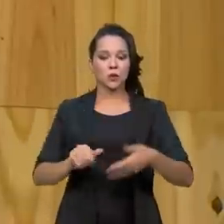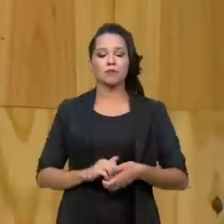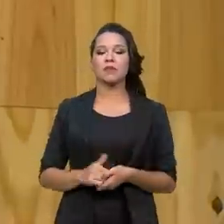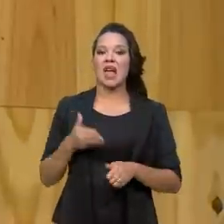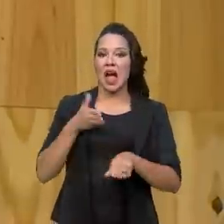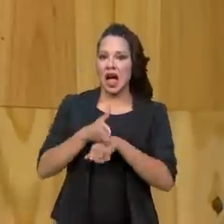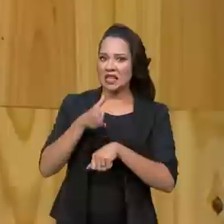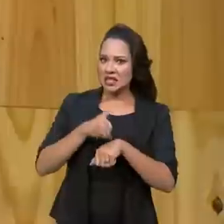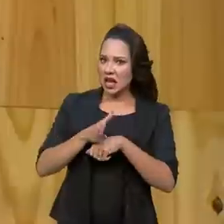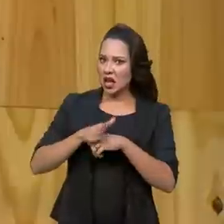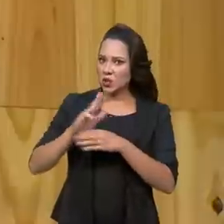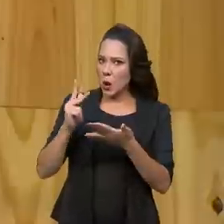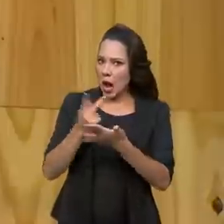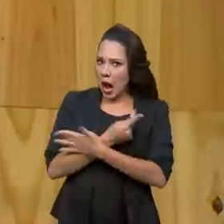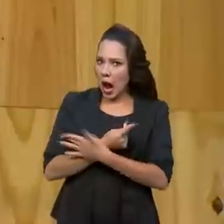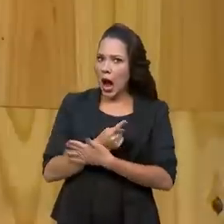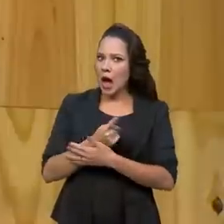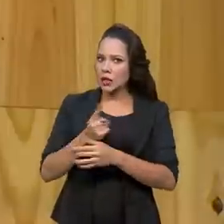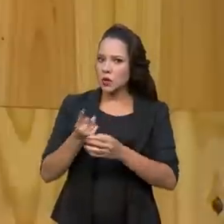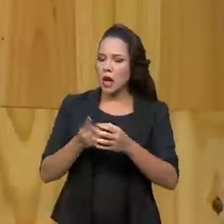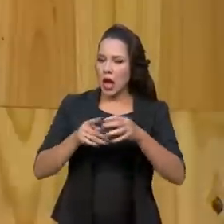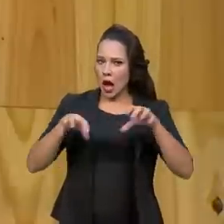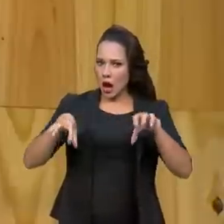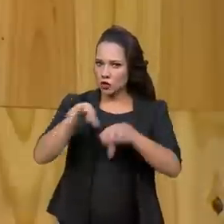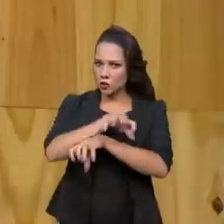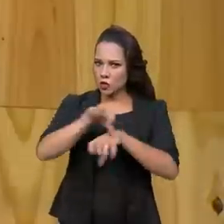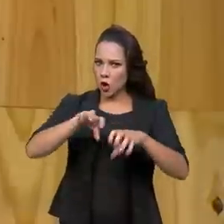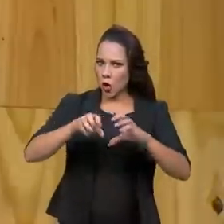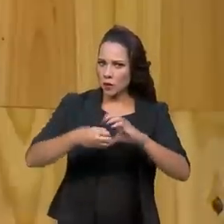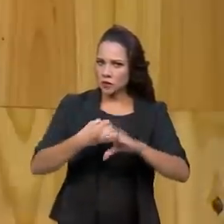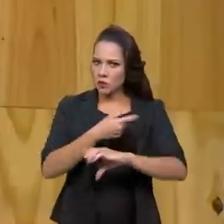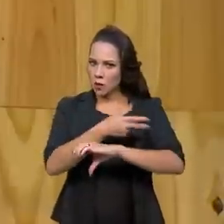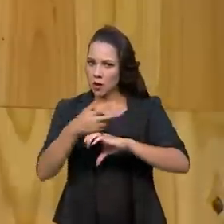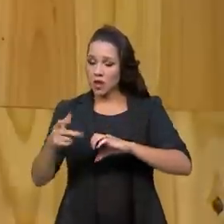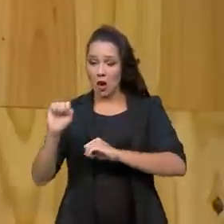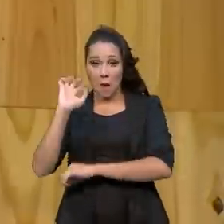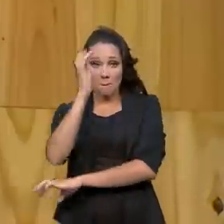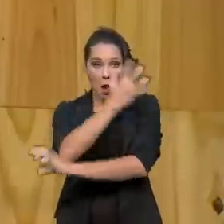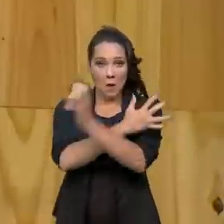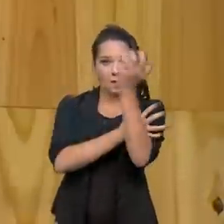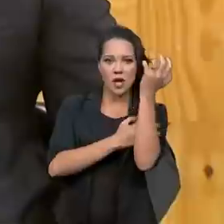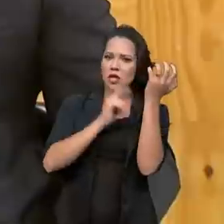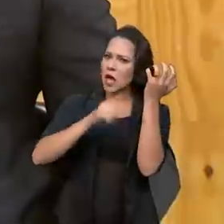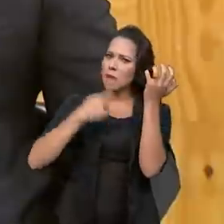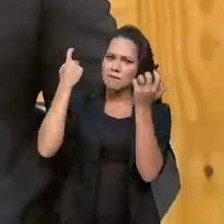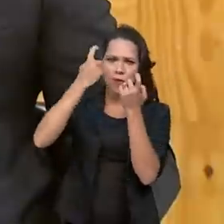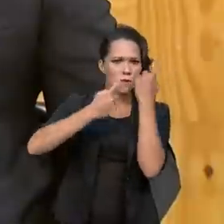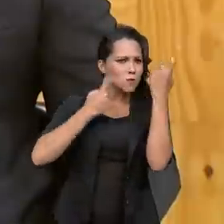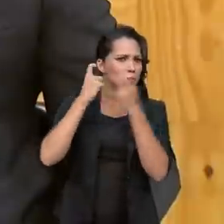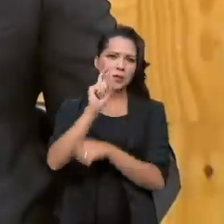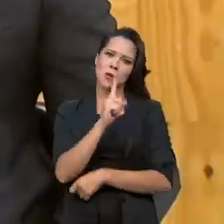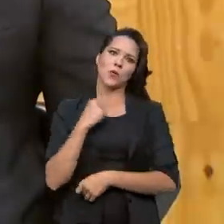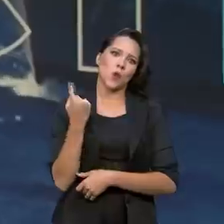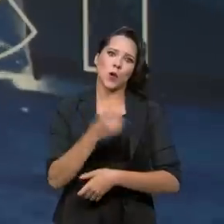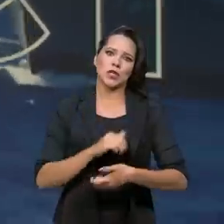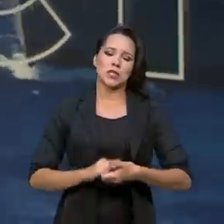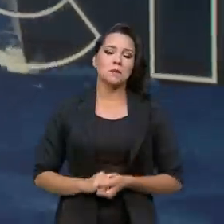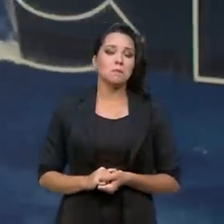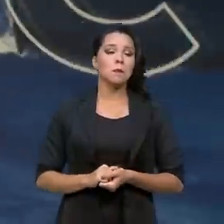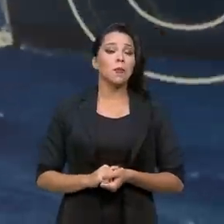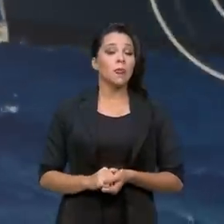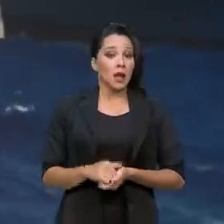acesso ilegal à nossa biodiversidade, o meio ambiente é uma grande preocupação nossa. Então,